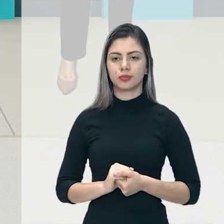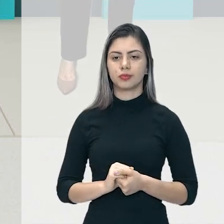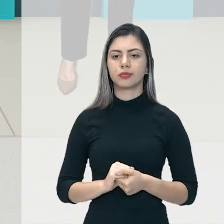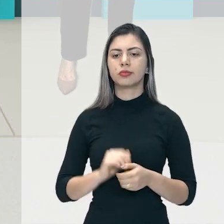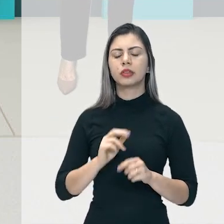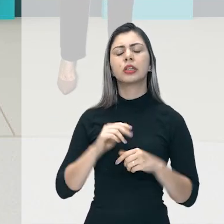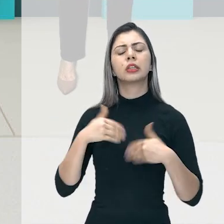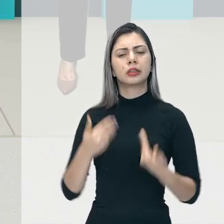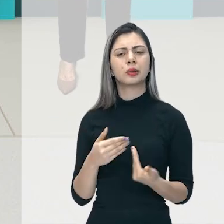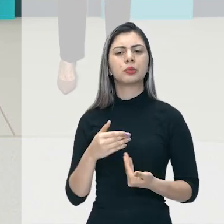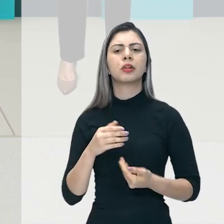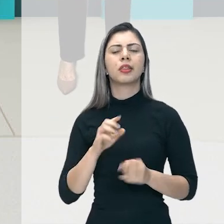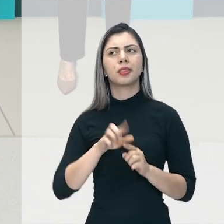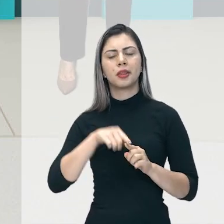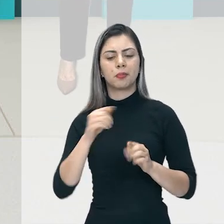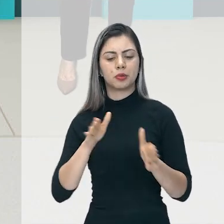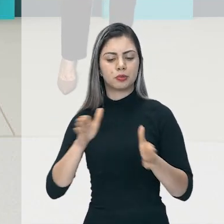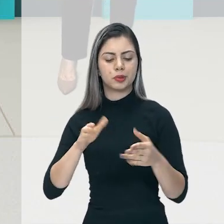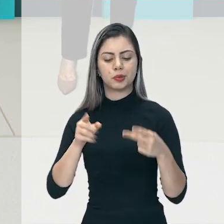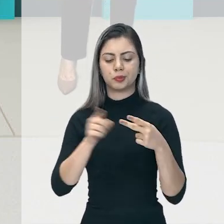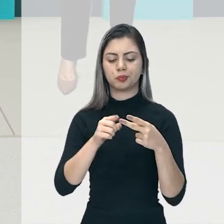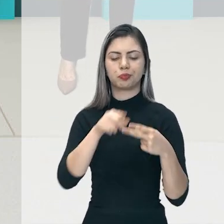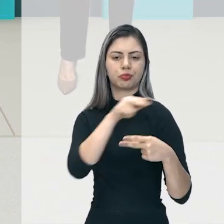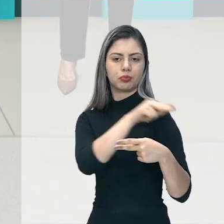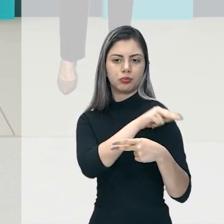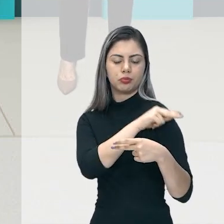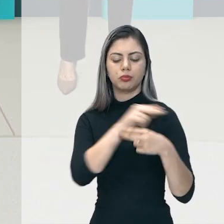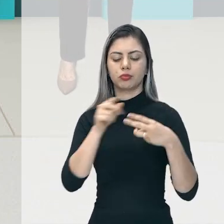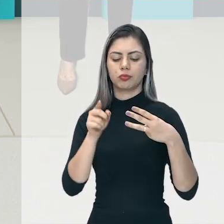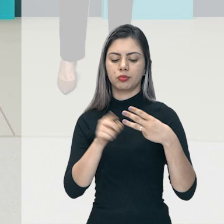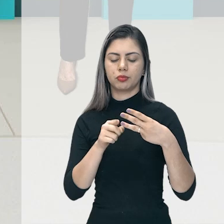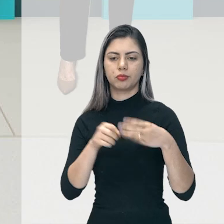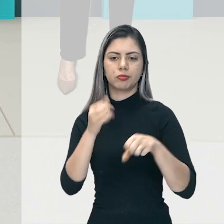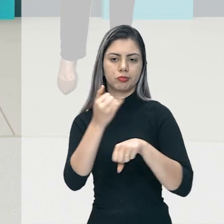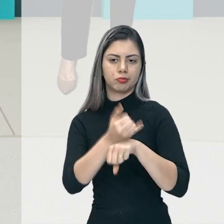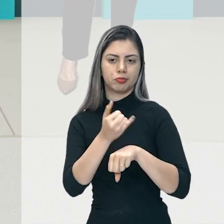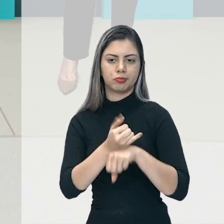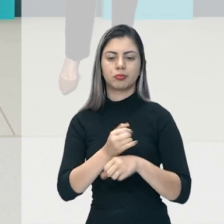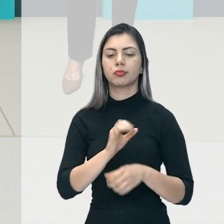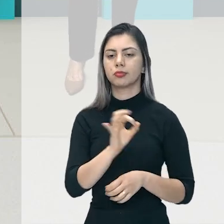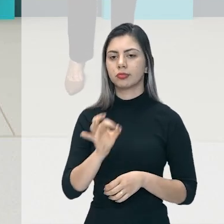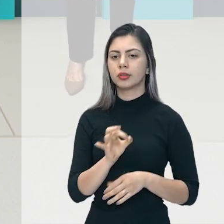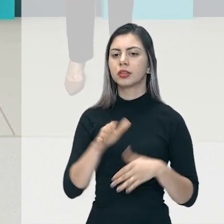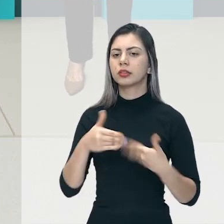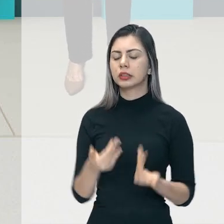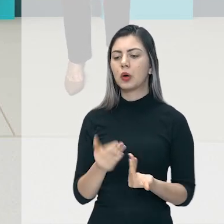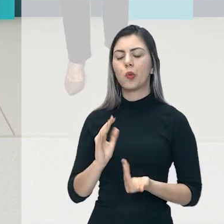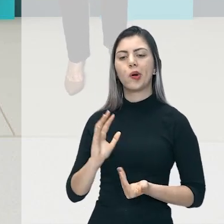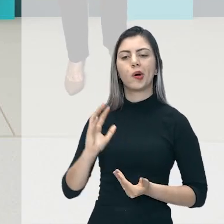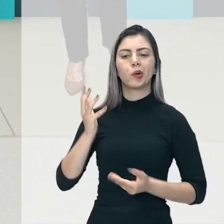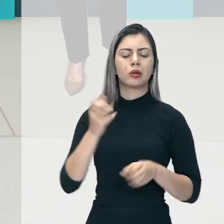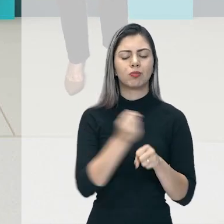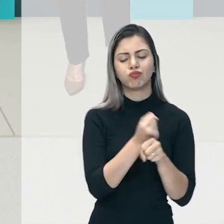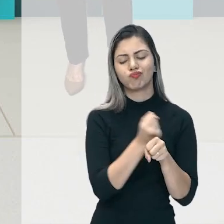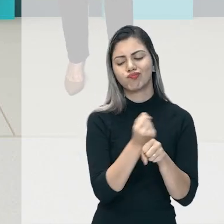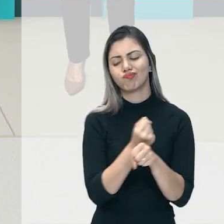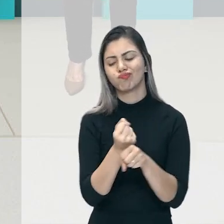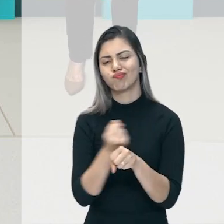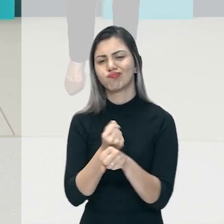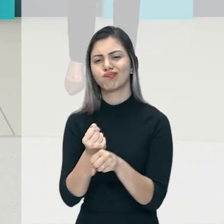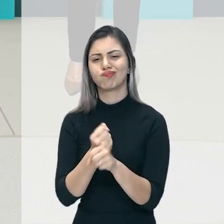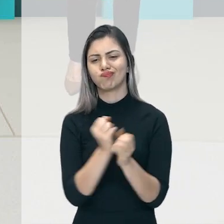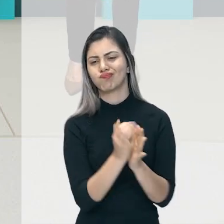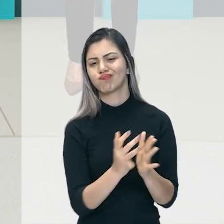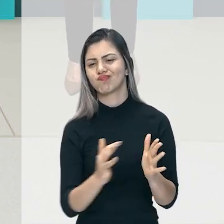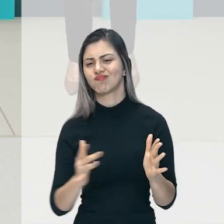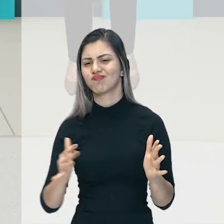E depois vamos para o Neolítico e depois para a Idade dos Metais, certo? Só que isso aconteceu depois de milhares de anos, não foi de